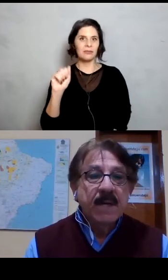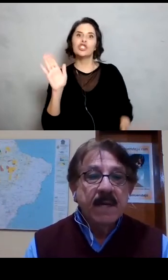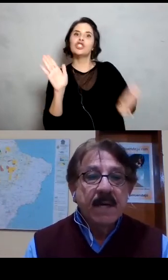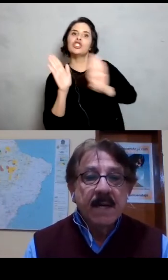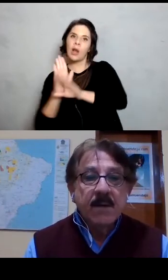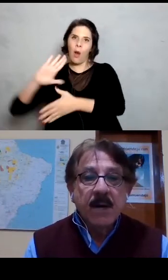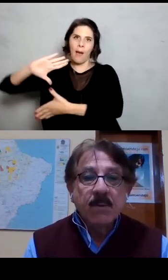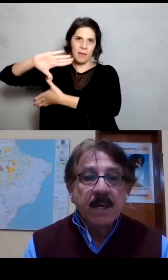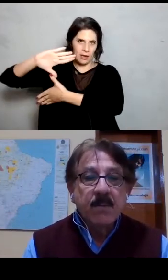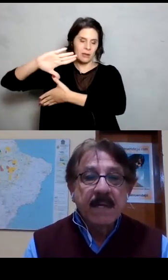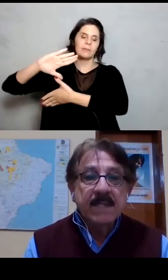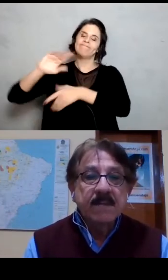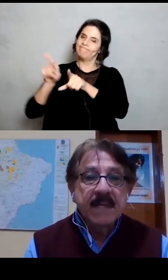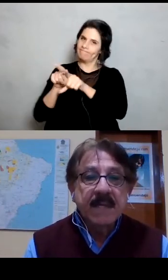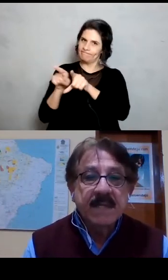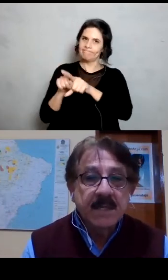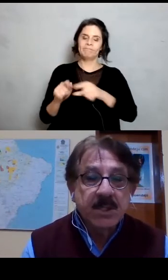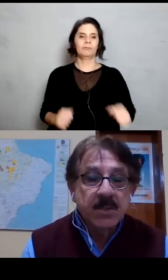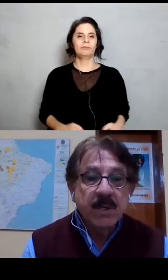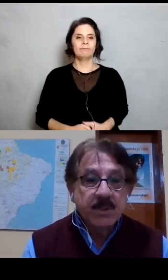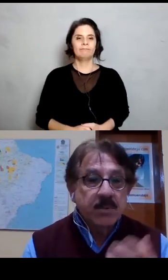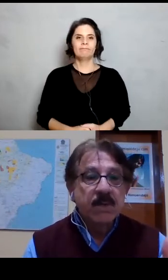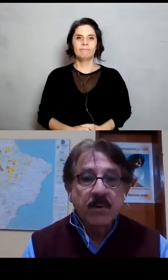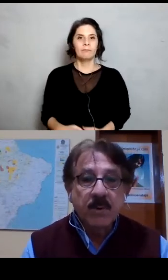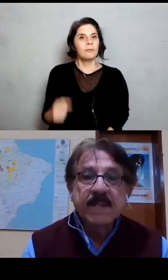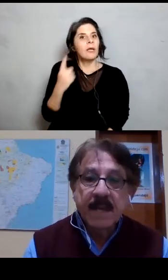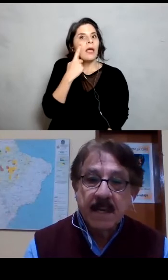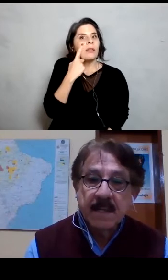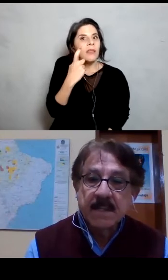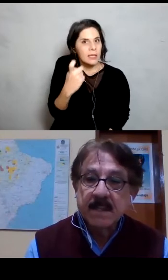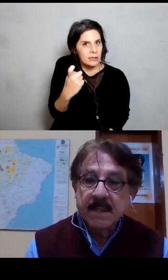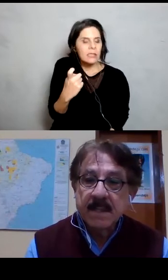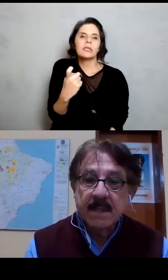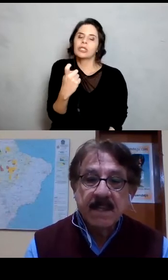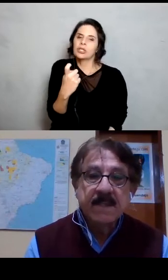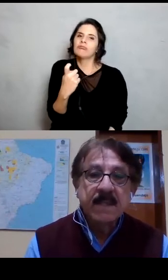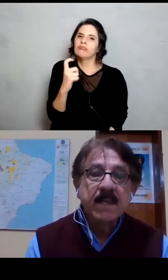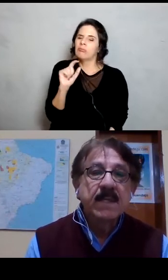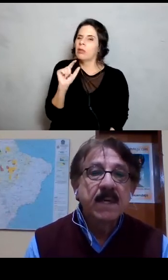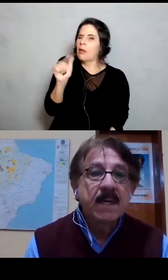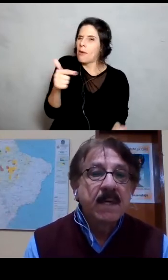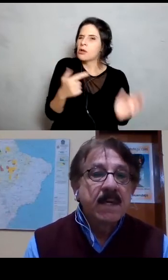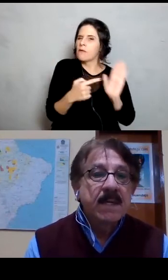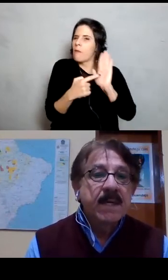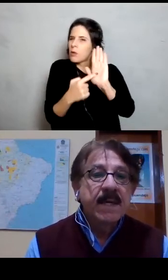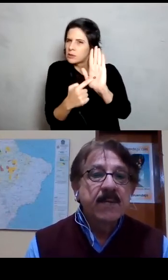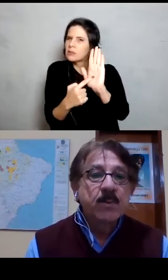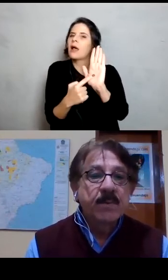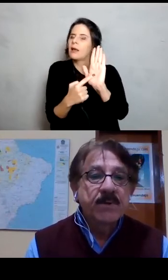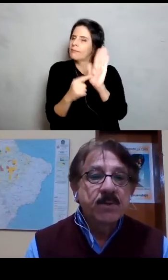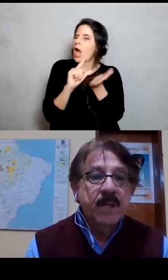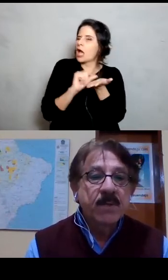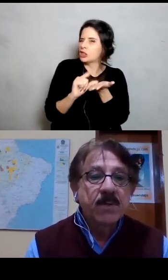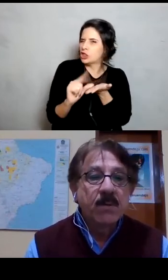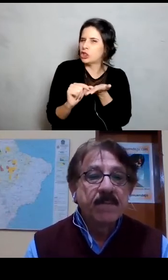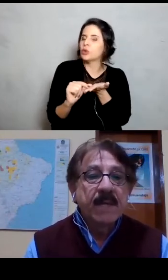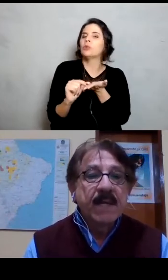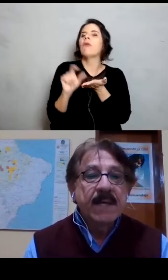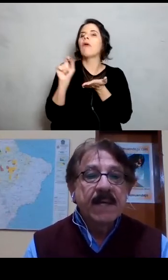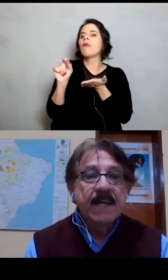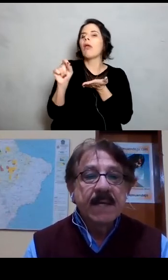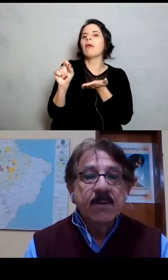Então, uma questão interessante, num artigo que eu vou comentar em seguida, do professor